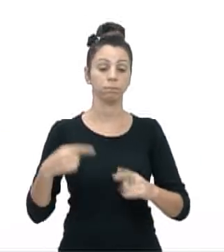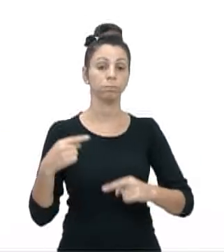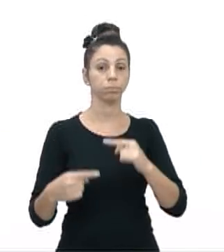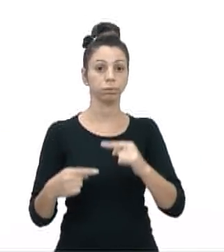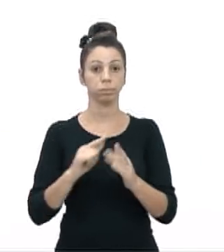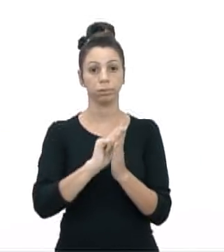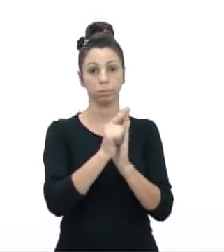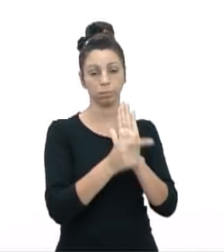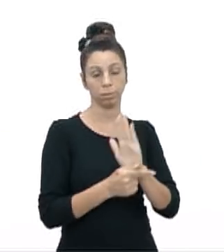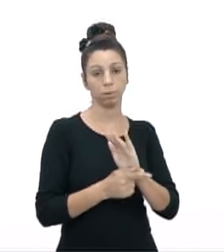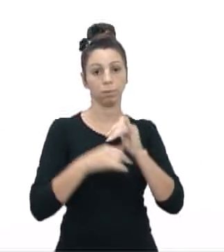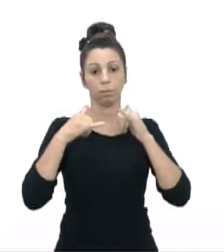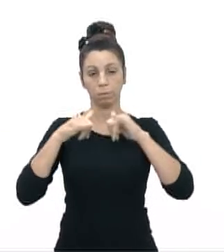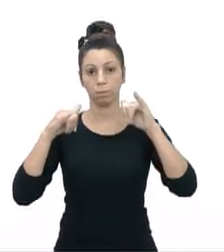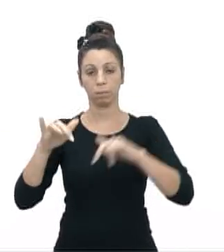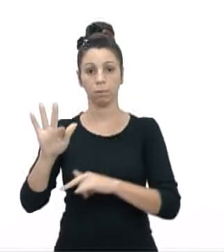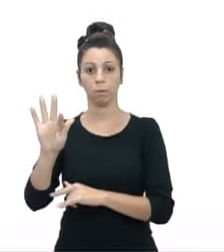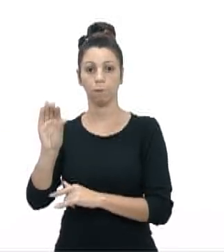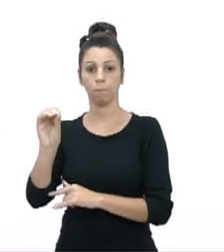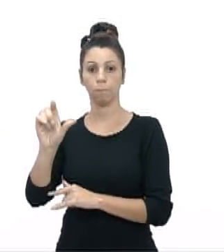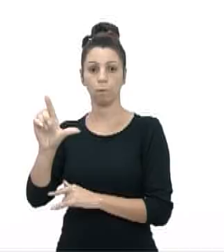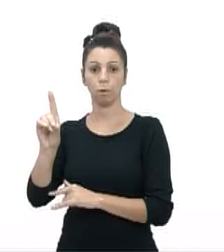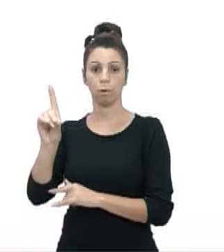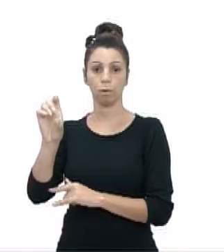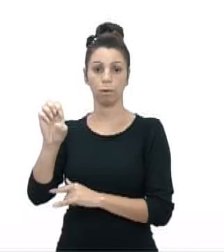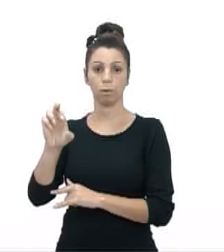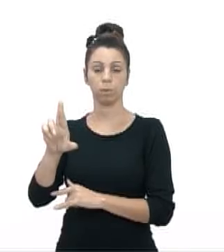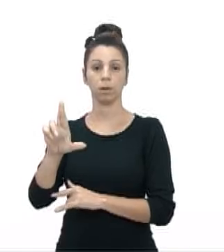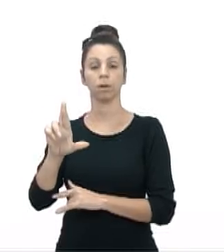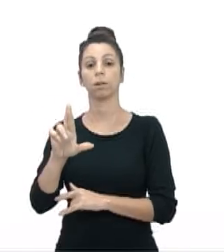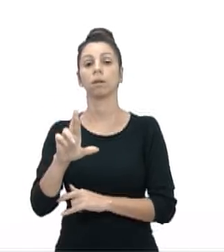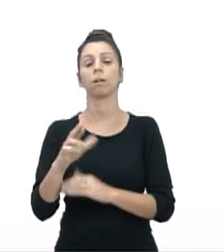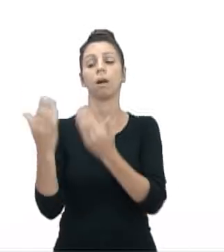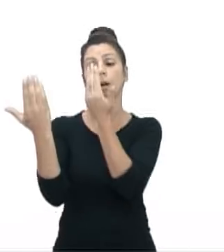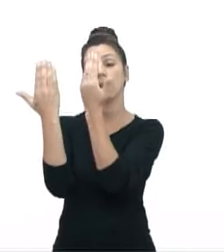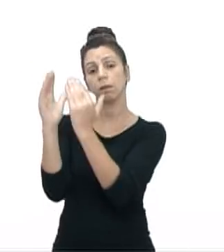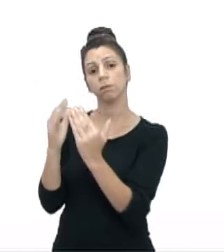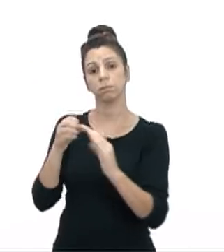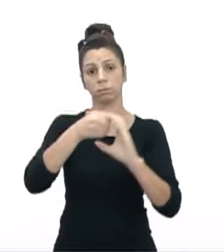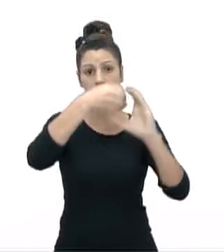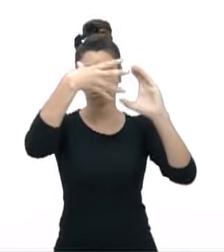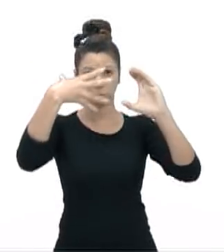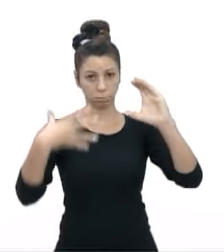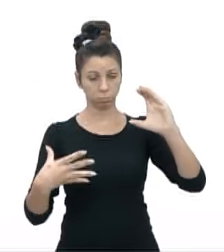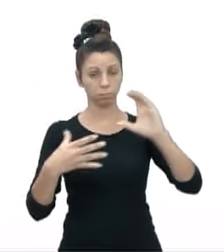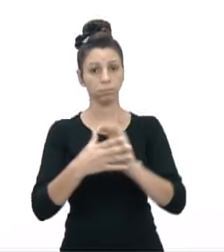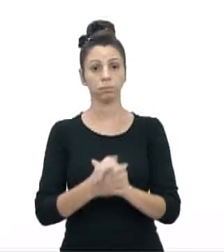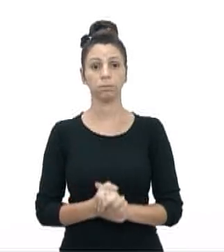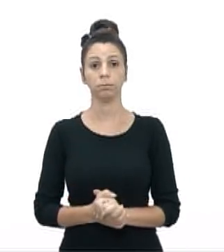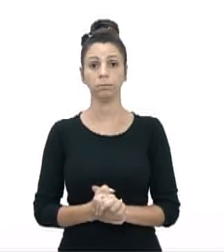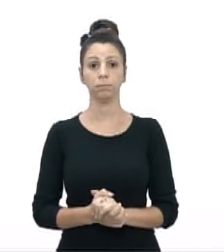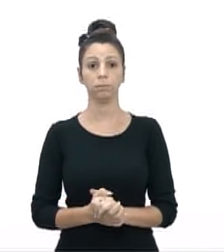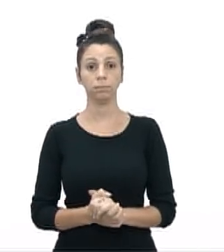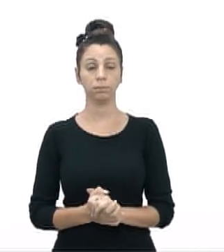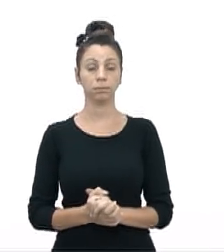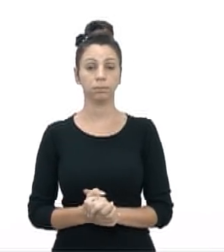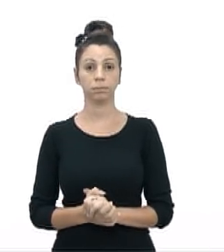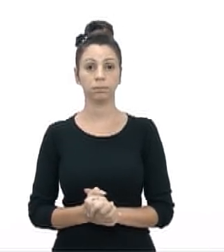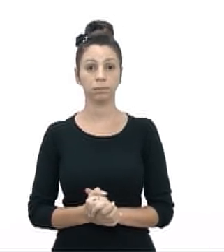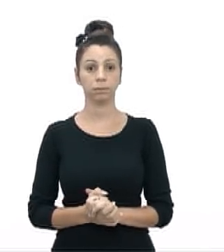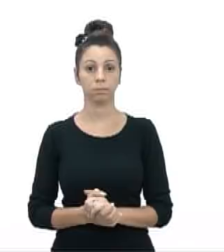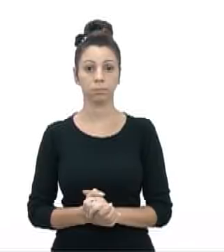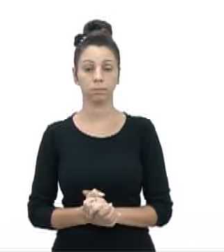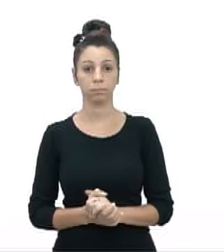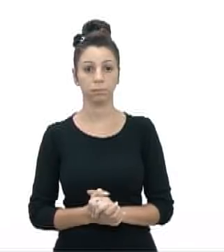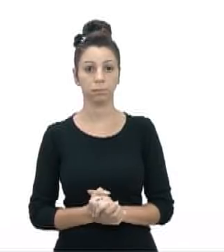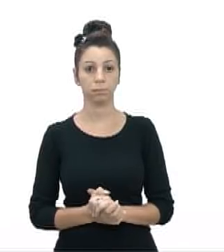gênero discursivo folder, analisar as características, né, desses folders, ver a diferença